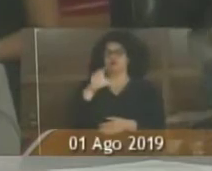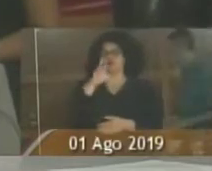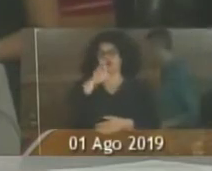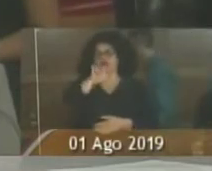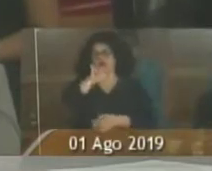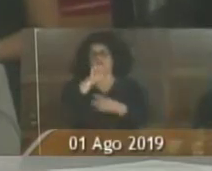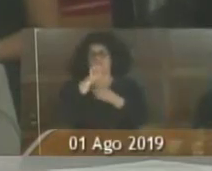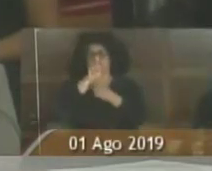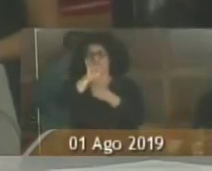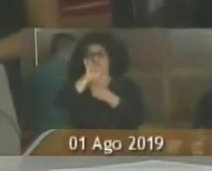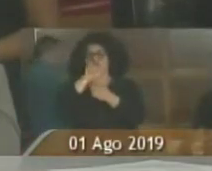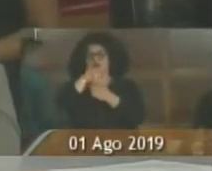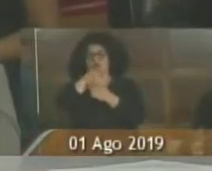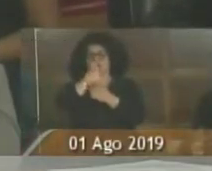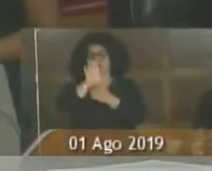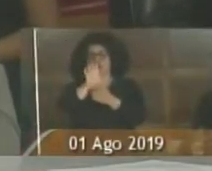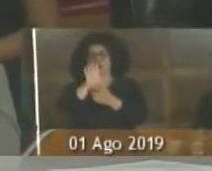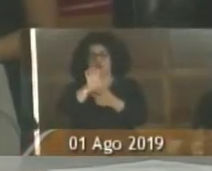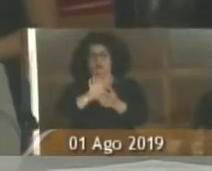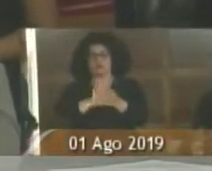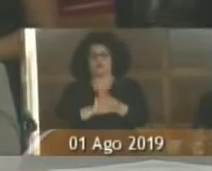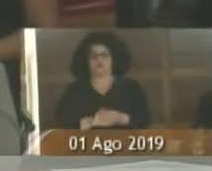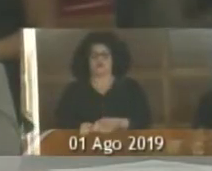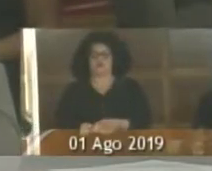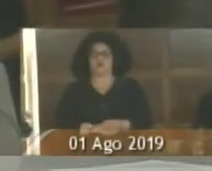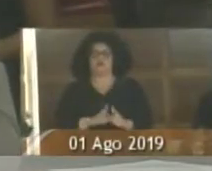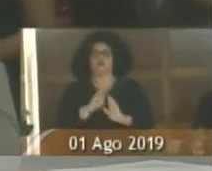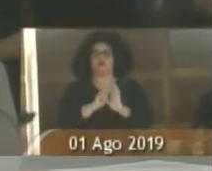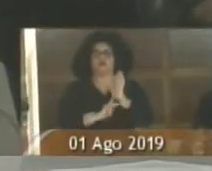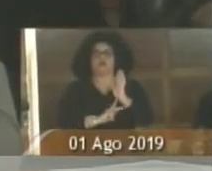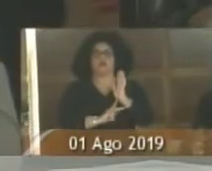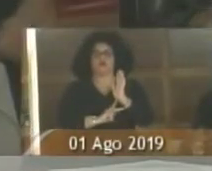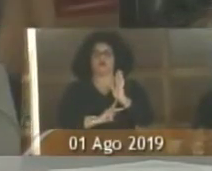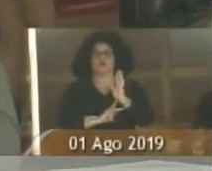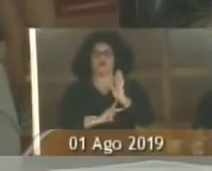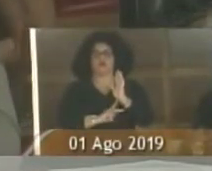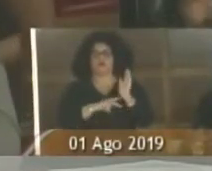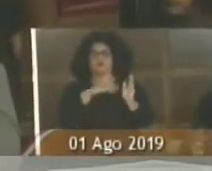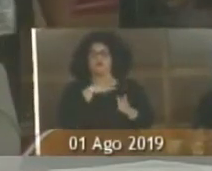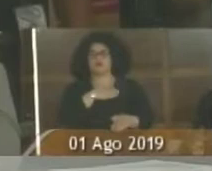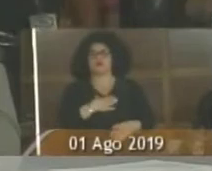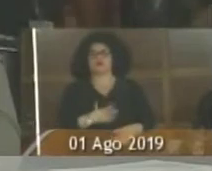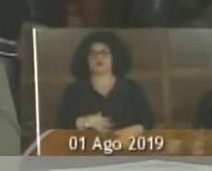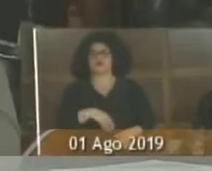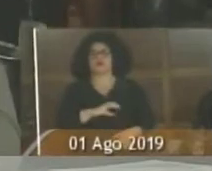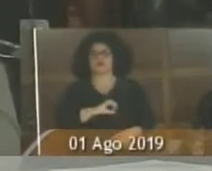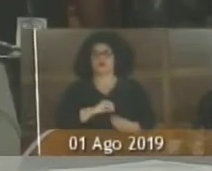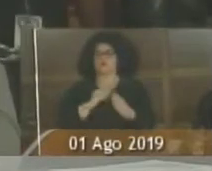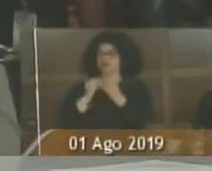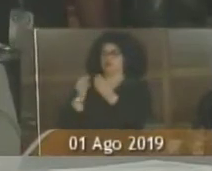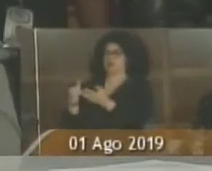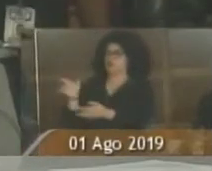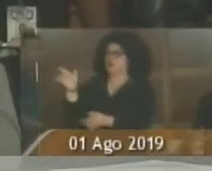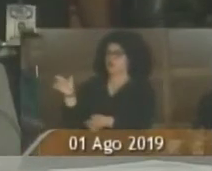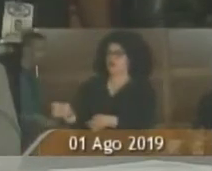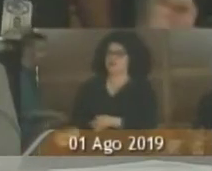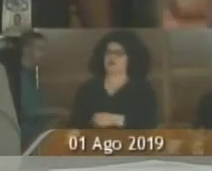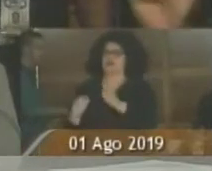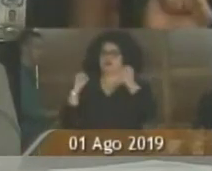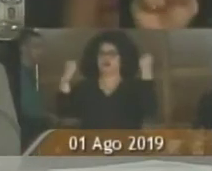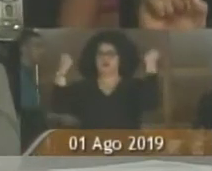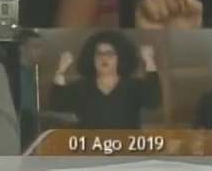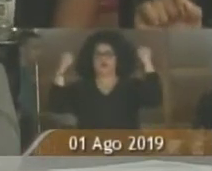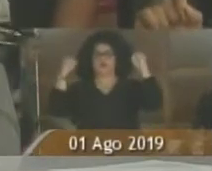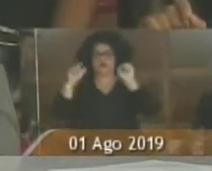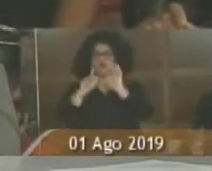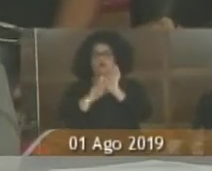Cristiane Marcolino Virgílio de Souza. Projeto de decreto legislativo número 020/2019, concedendo a medalha de mérito esportivo a Ayrton José Coelho